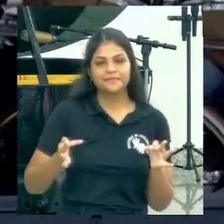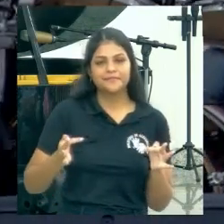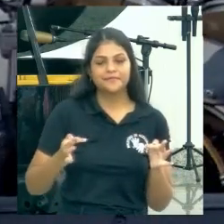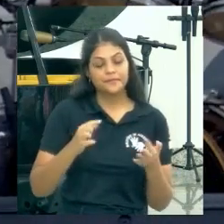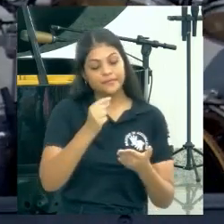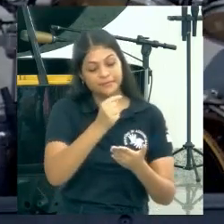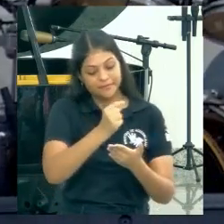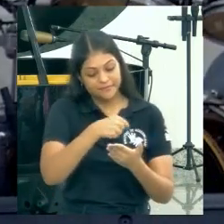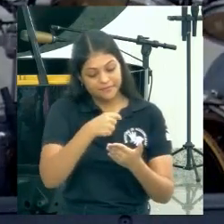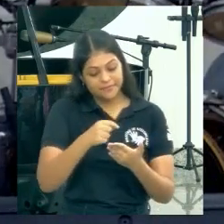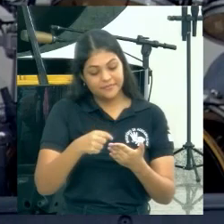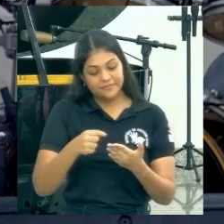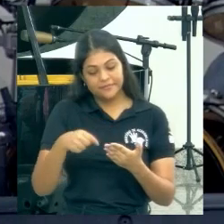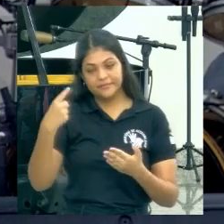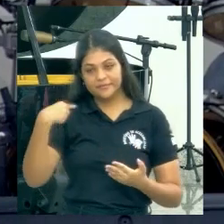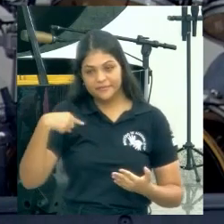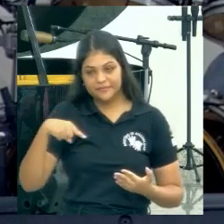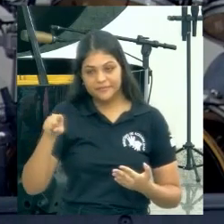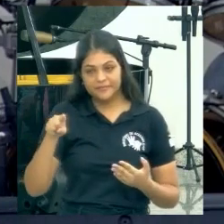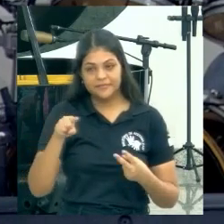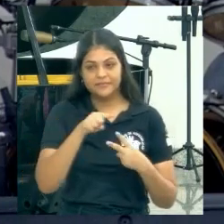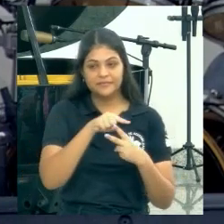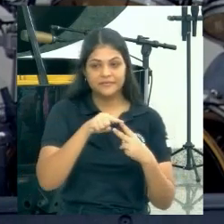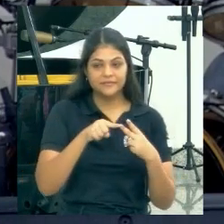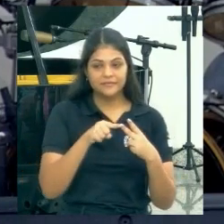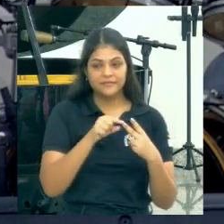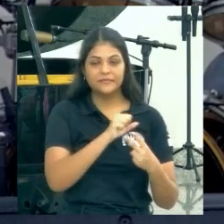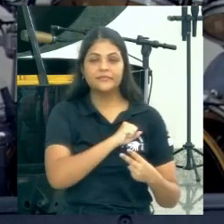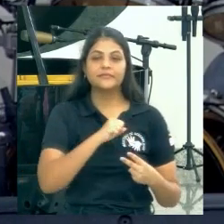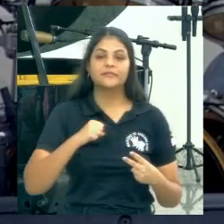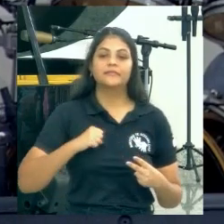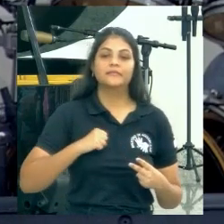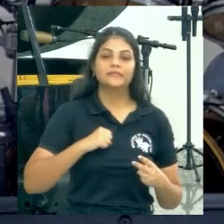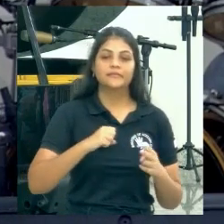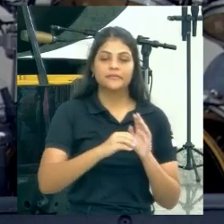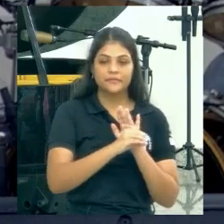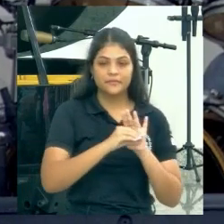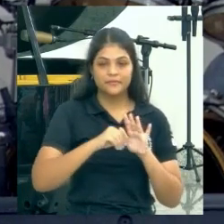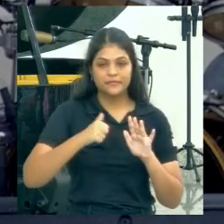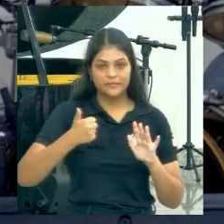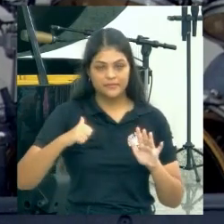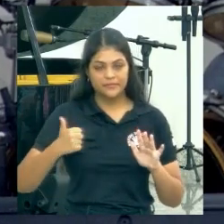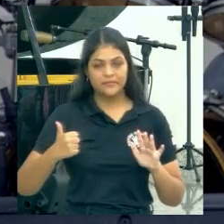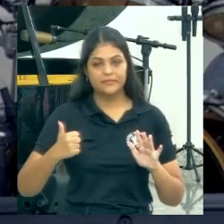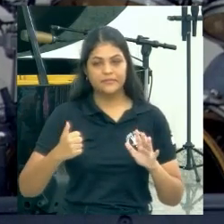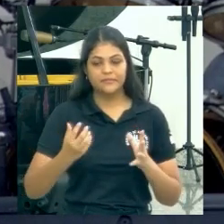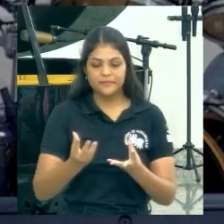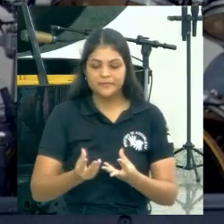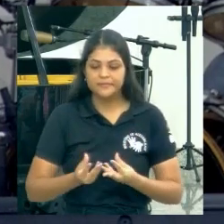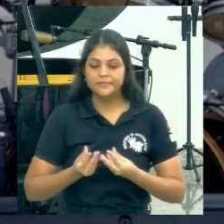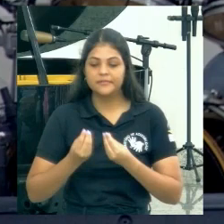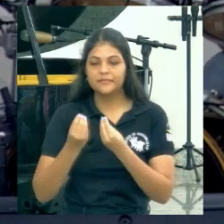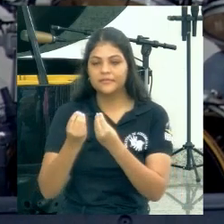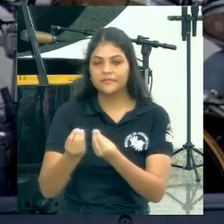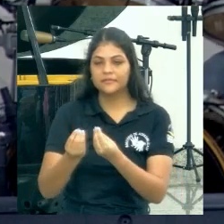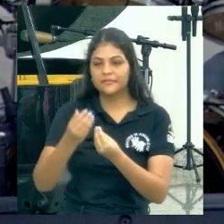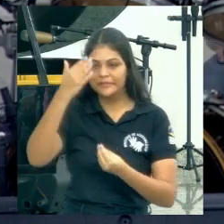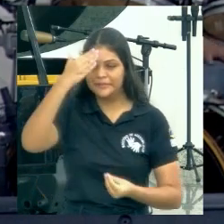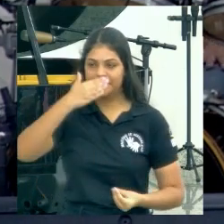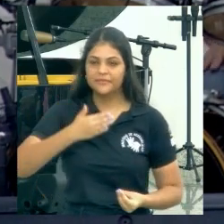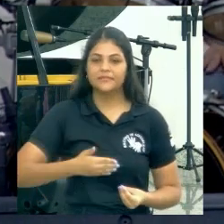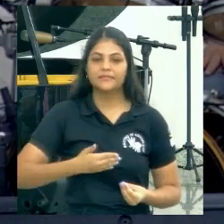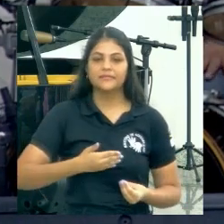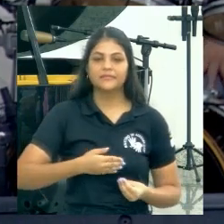carta que foi enviada e aparece em 2 Samuel 11, diz assim: ponha Urias na linha de frente